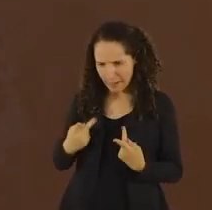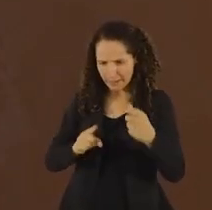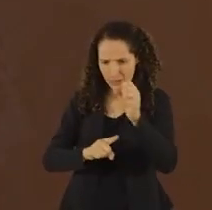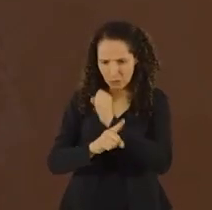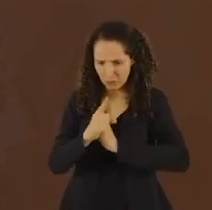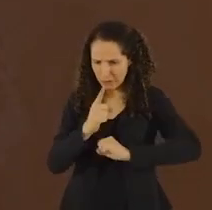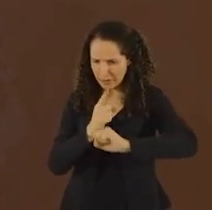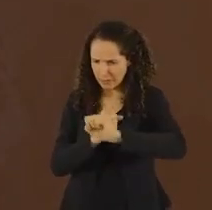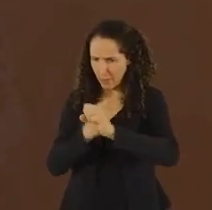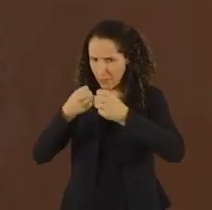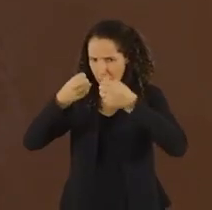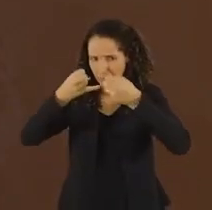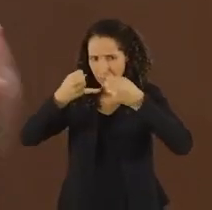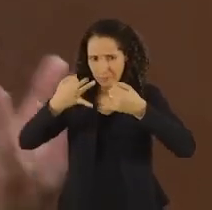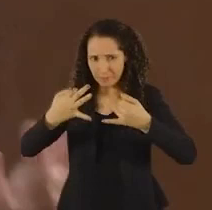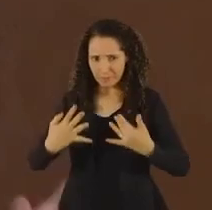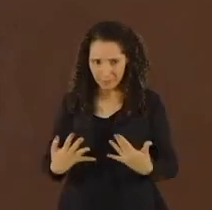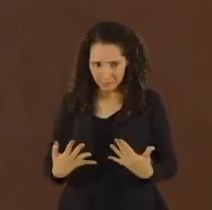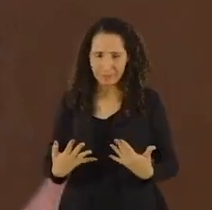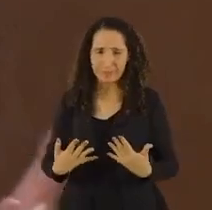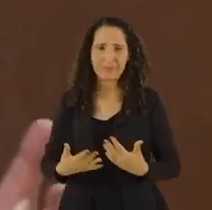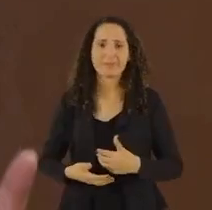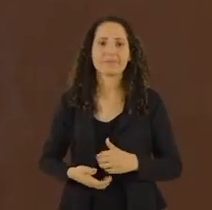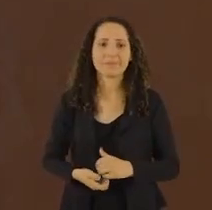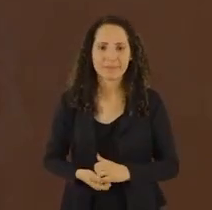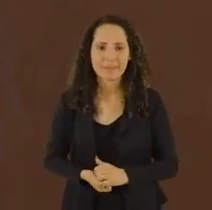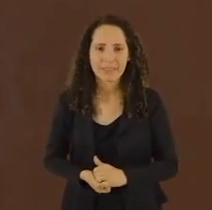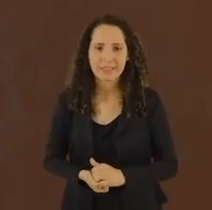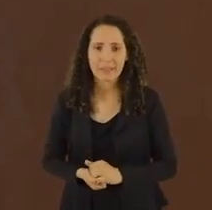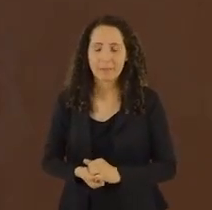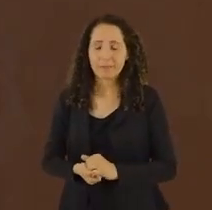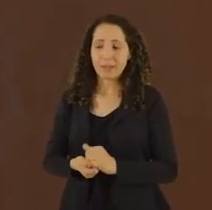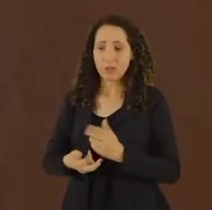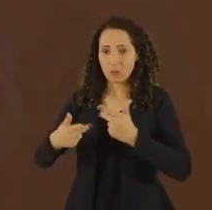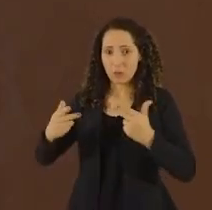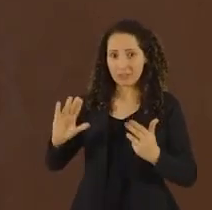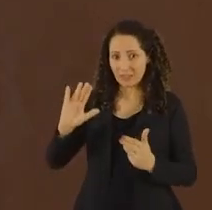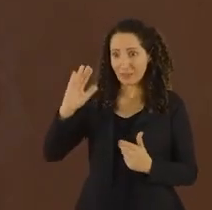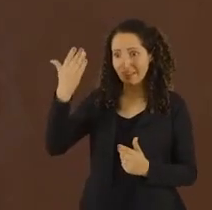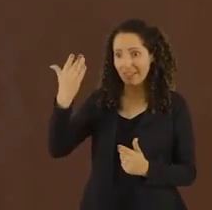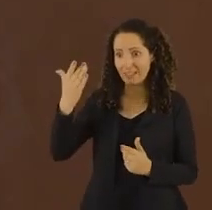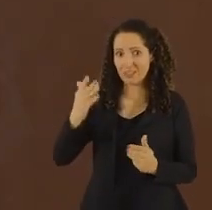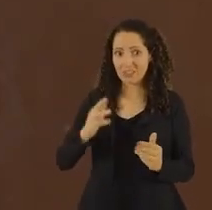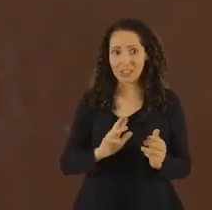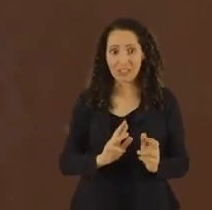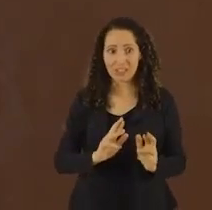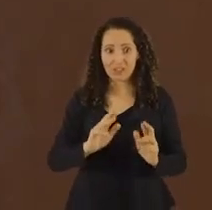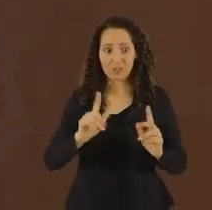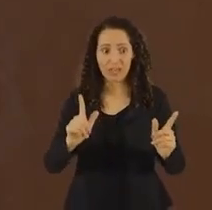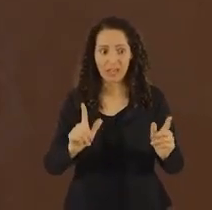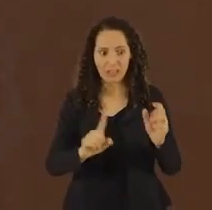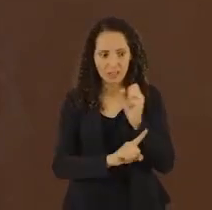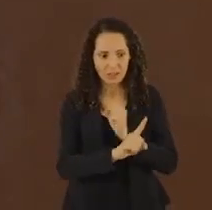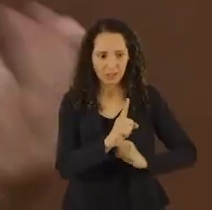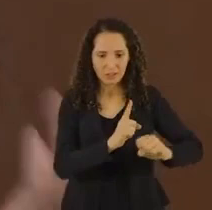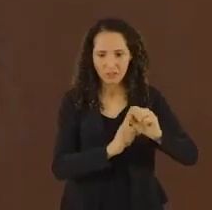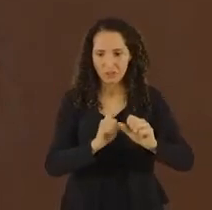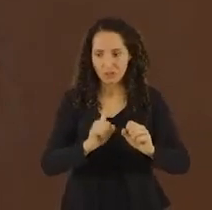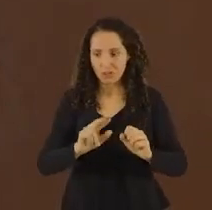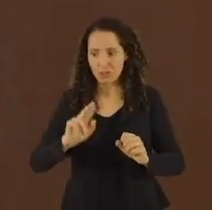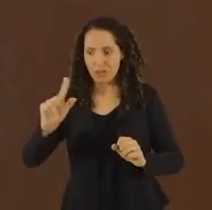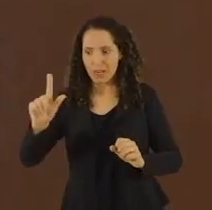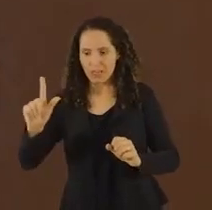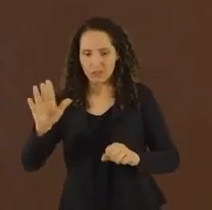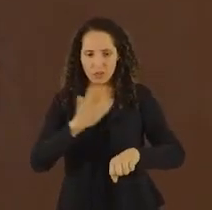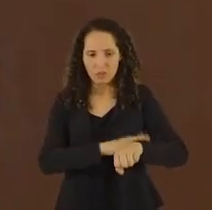que as percepções e as formas a ação dos acontecimentos são muito diferentes de uma sociedade para outra de um